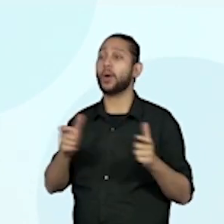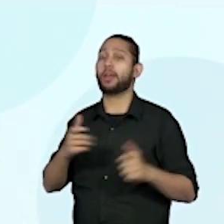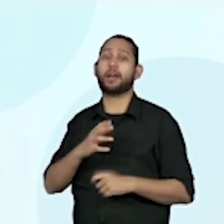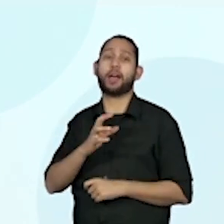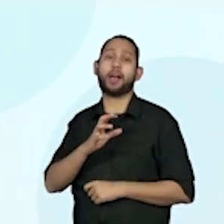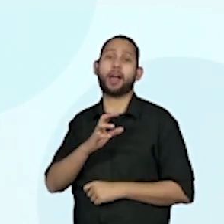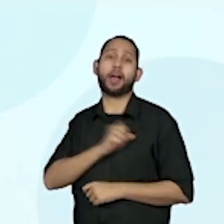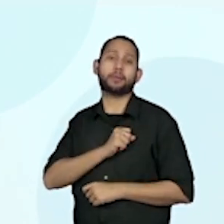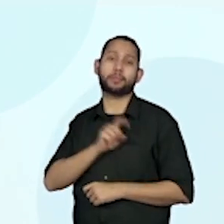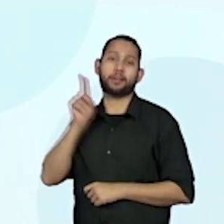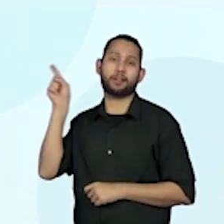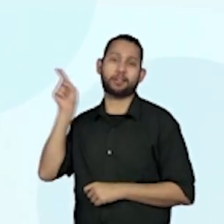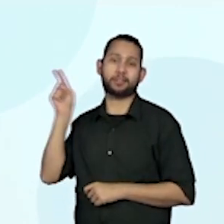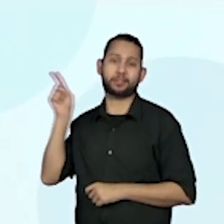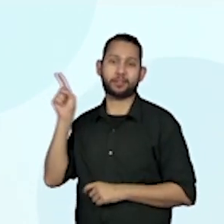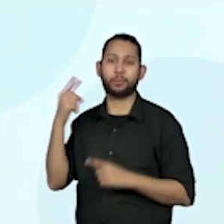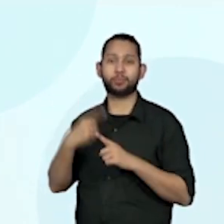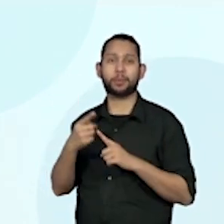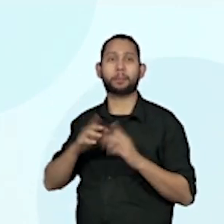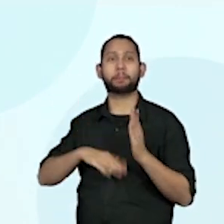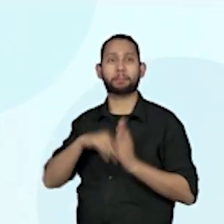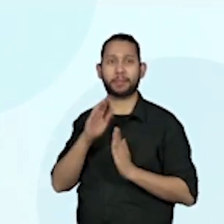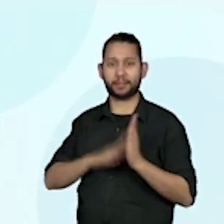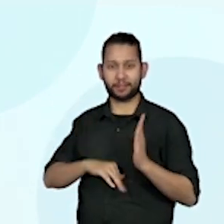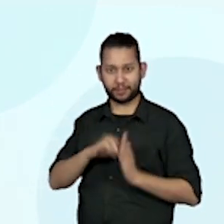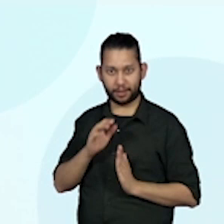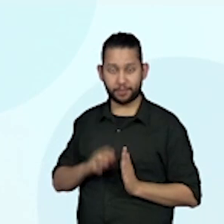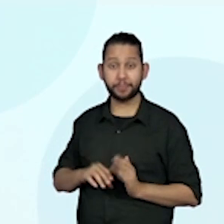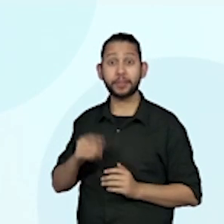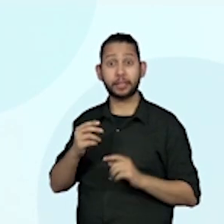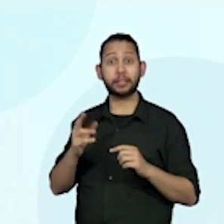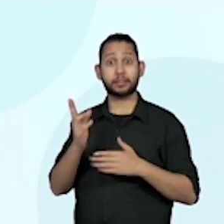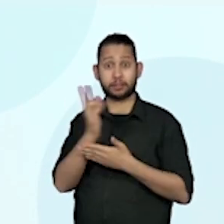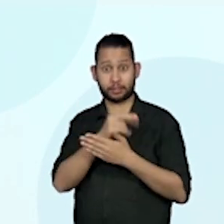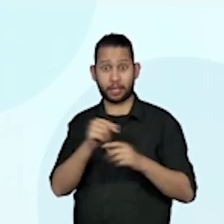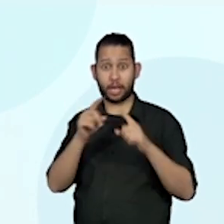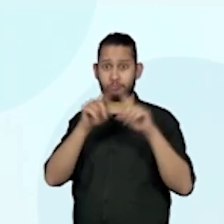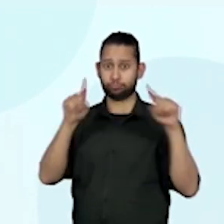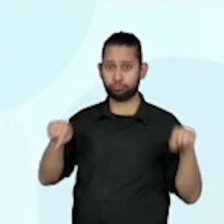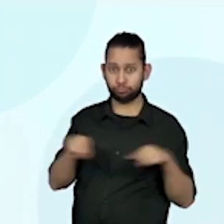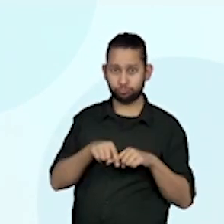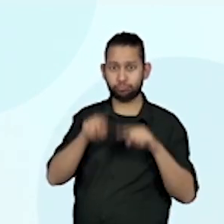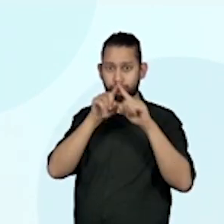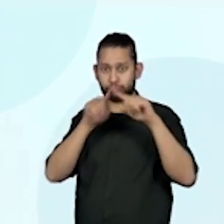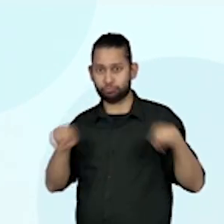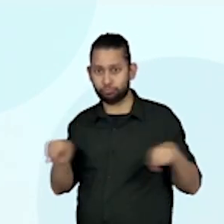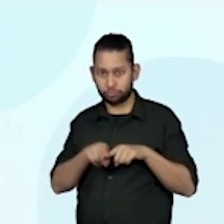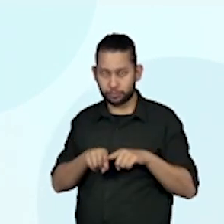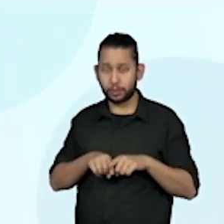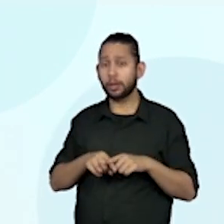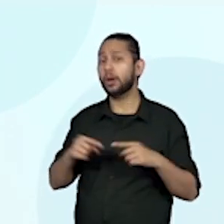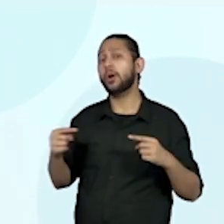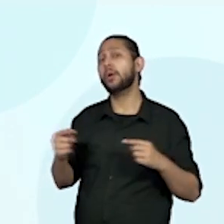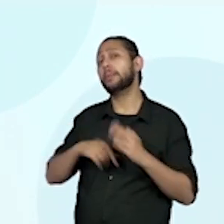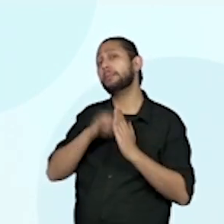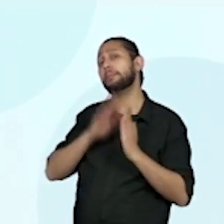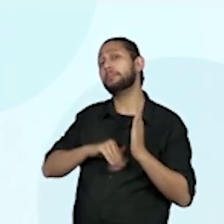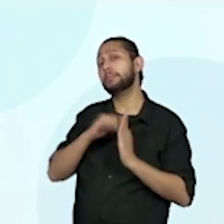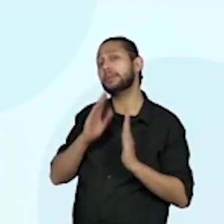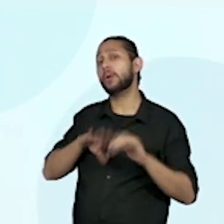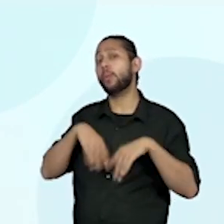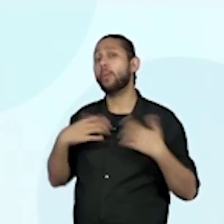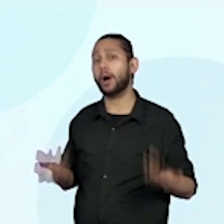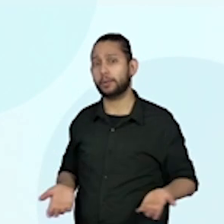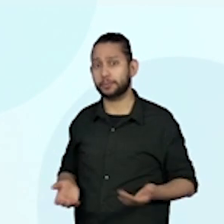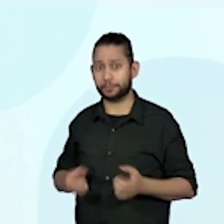sempre gostam mais dessa parte. Pinte a parte da figura que corresponde a cada fração.